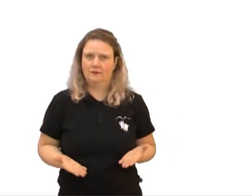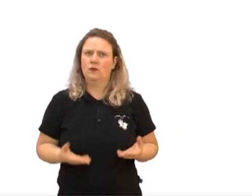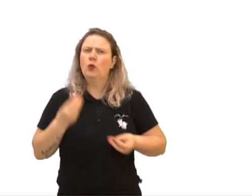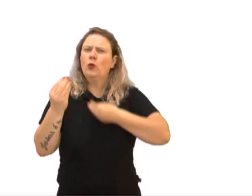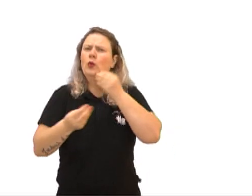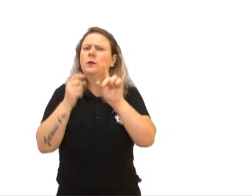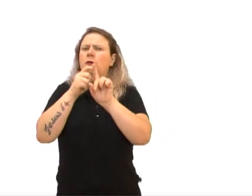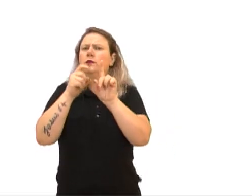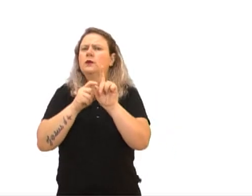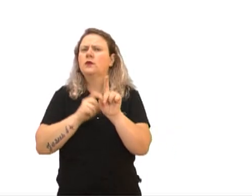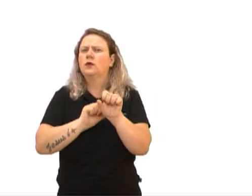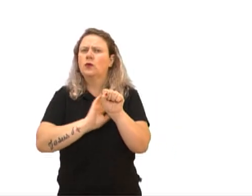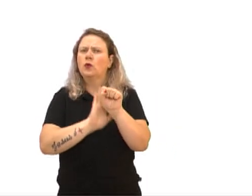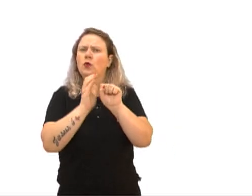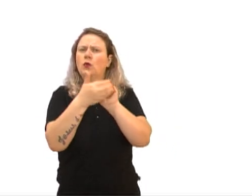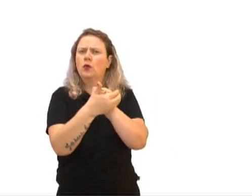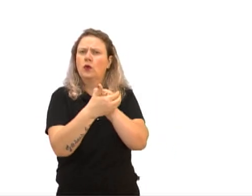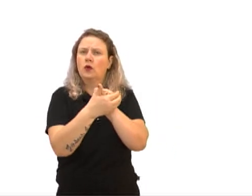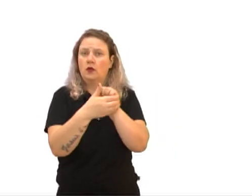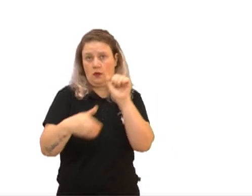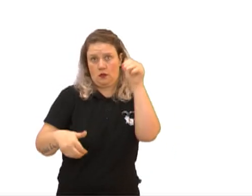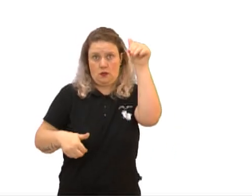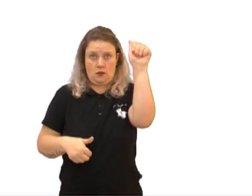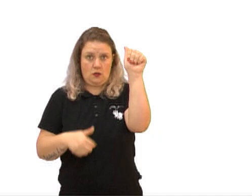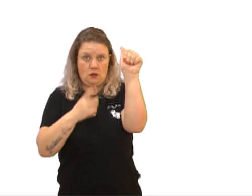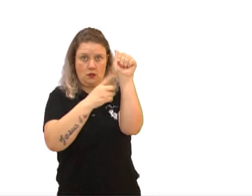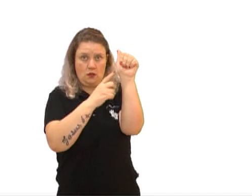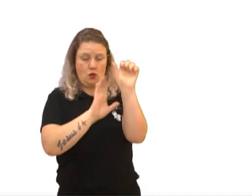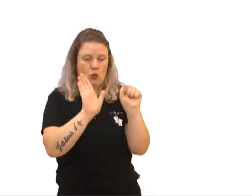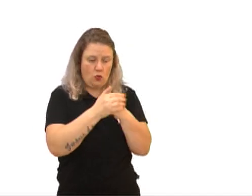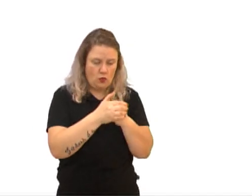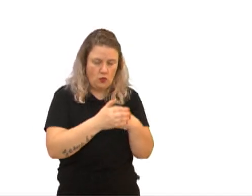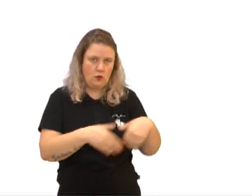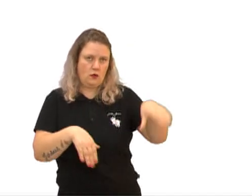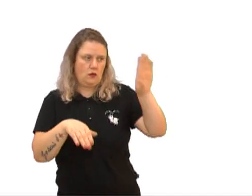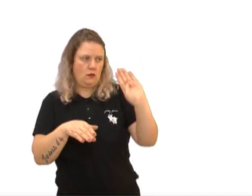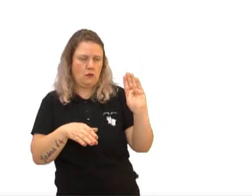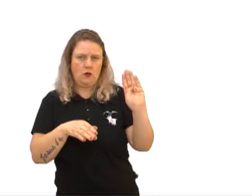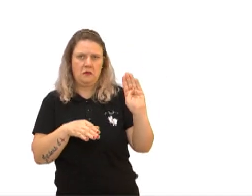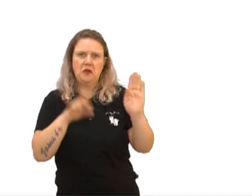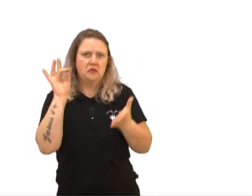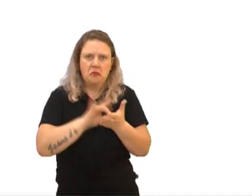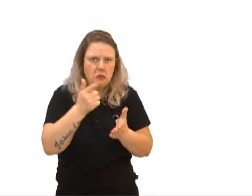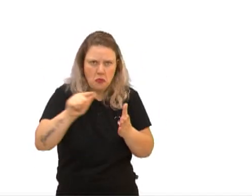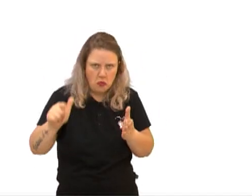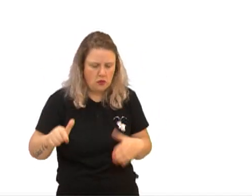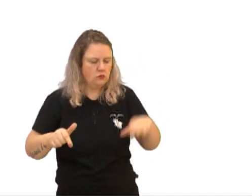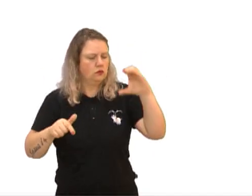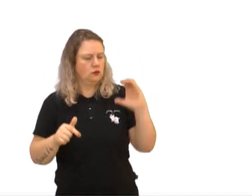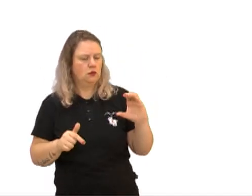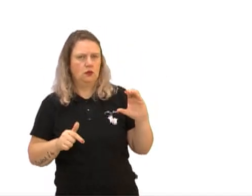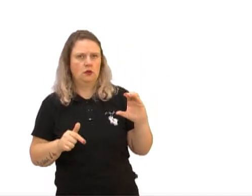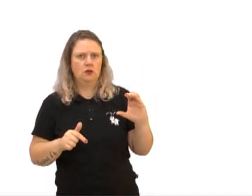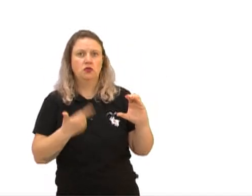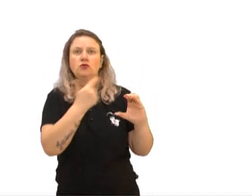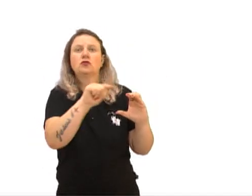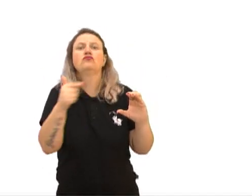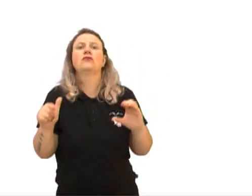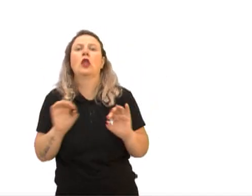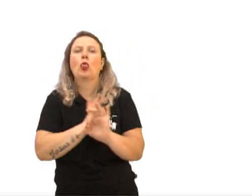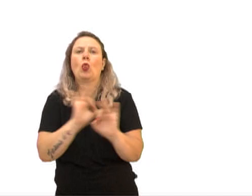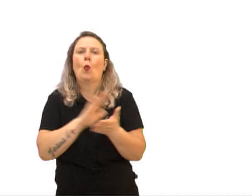de sujeito dessa oração? Letra A, oculto. Letra B, indeterminado. Letra C,